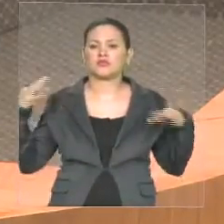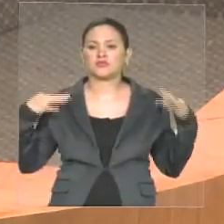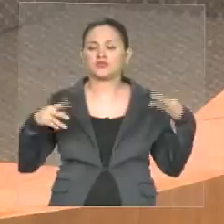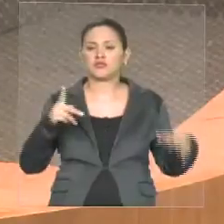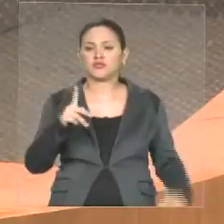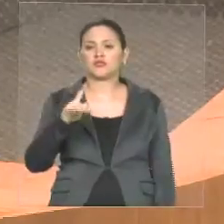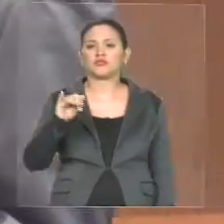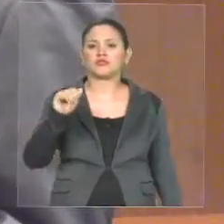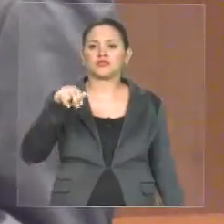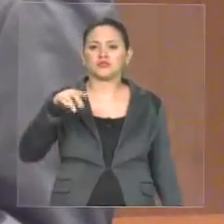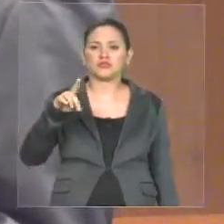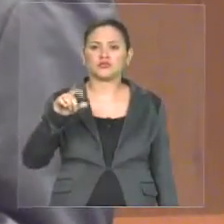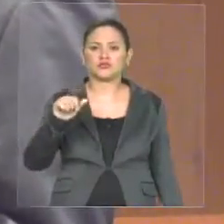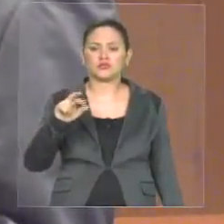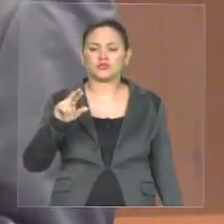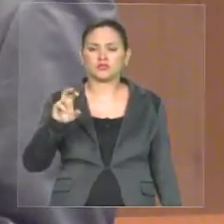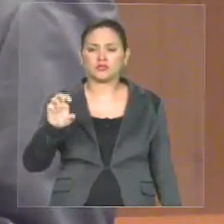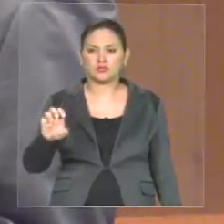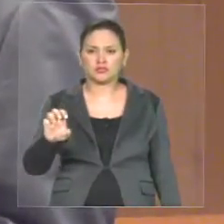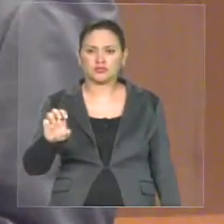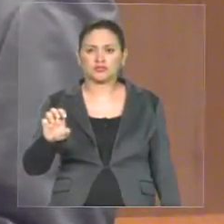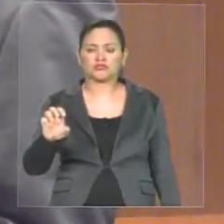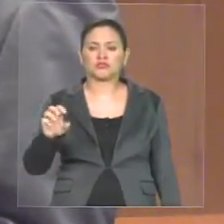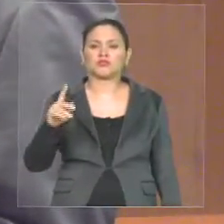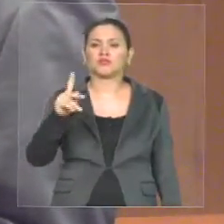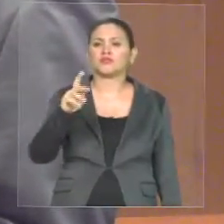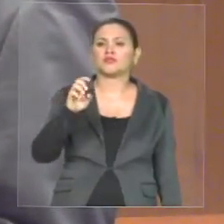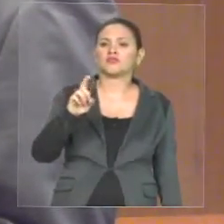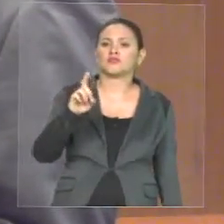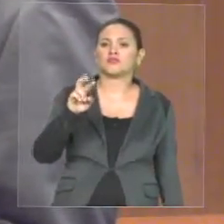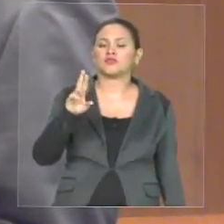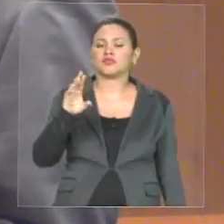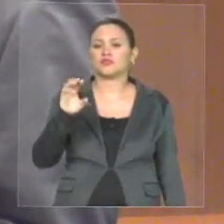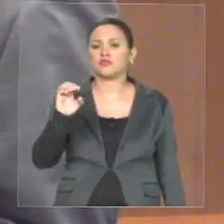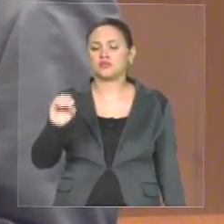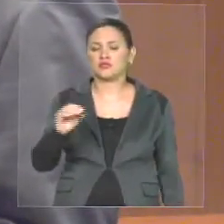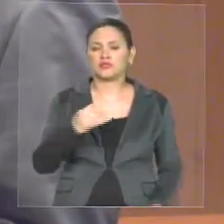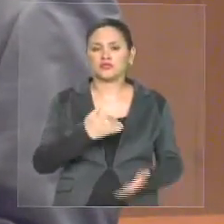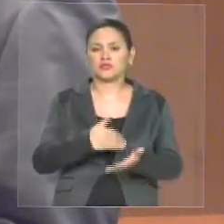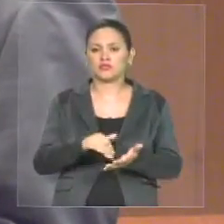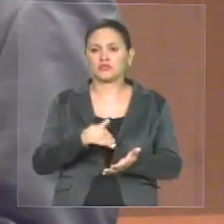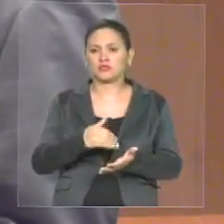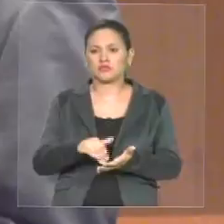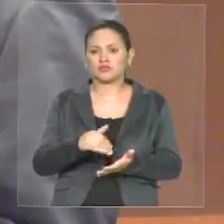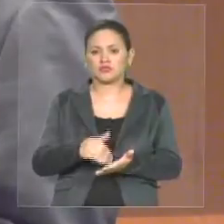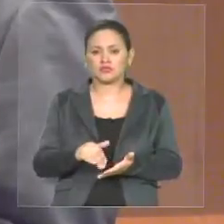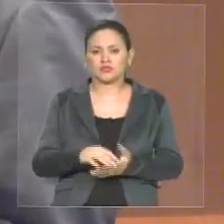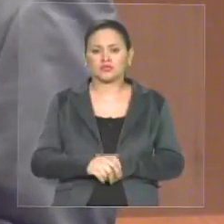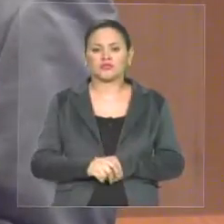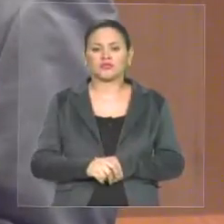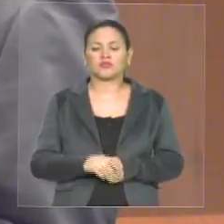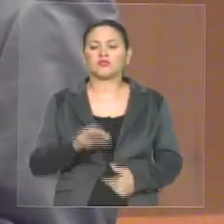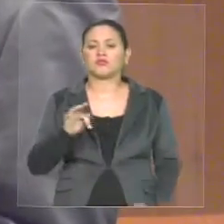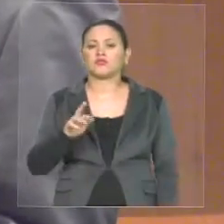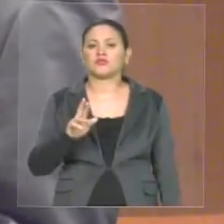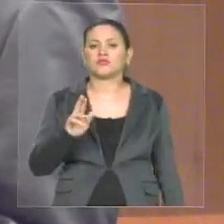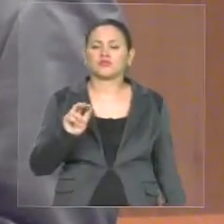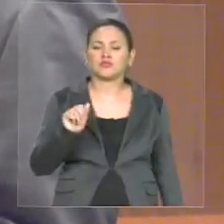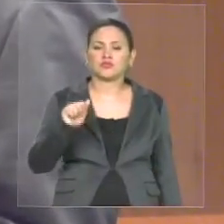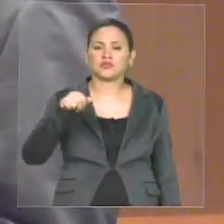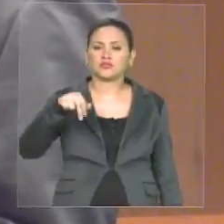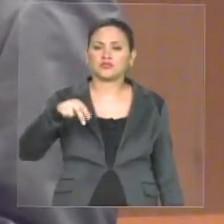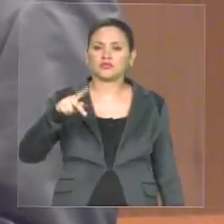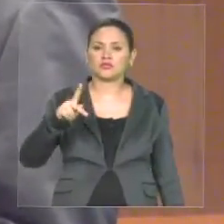Pindaré, o senhor Franklin, que representa o IEMA de Pindaré, é um dos diretores lá do IEMA, o